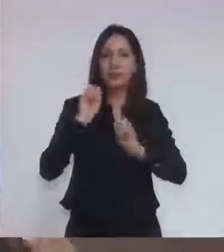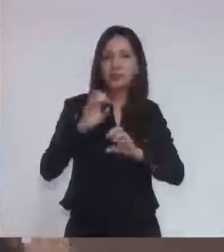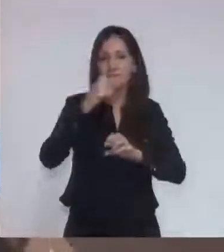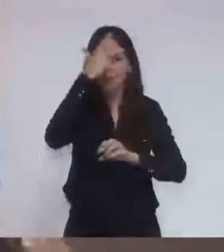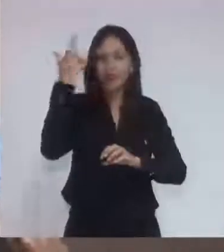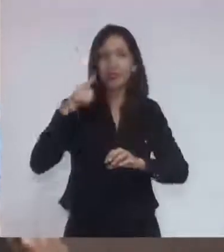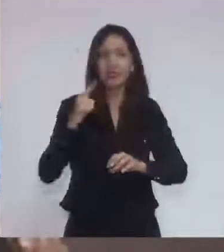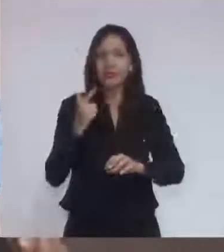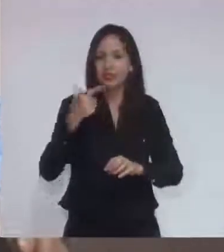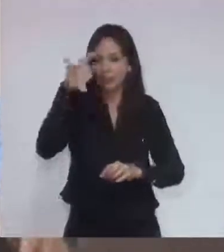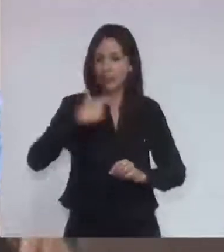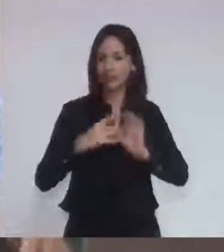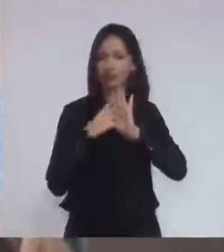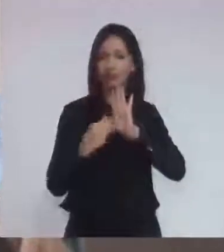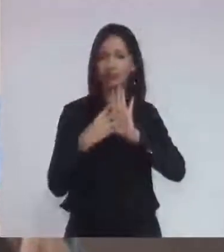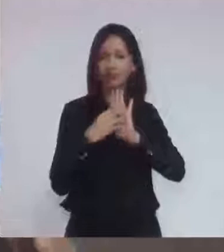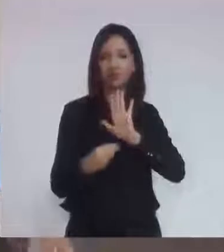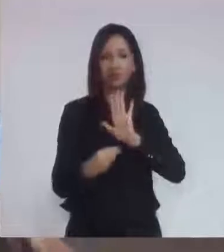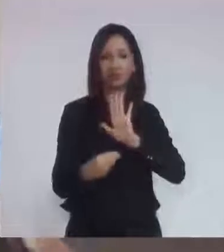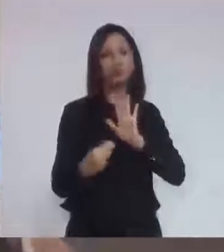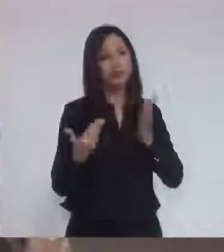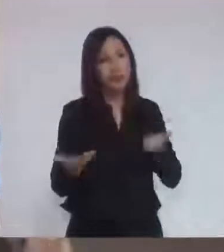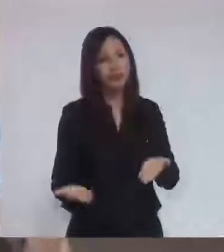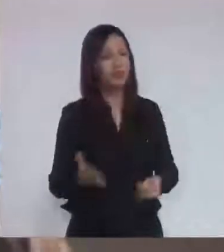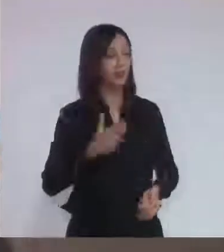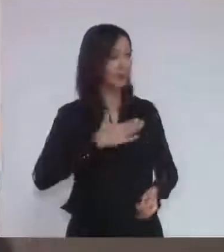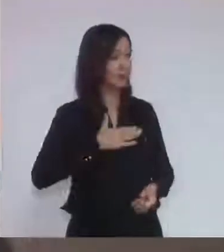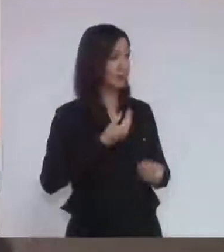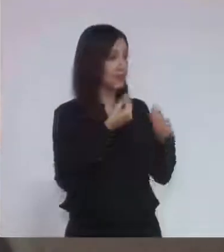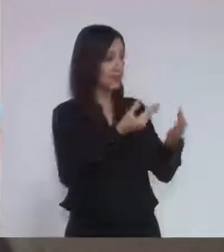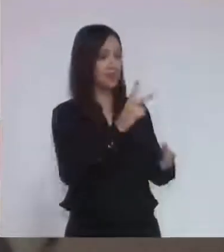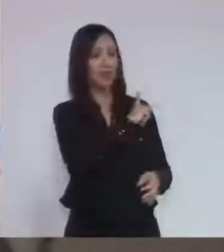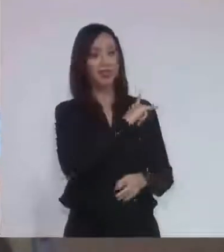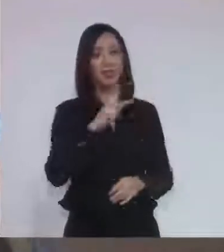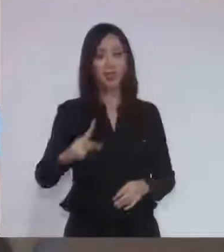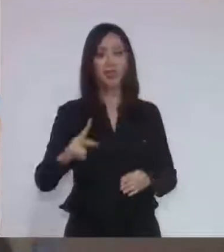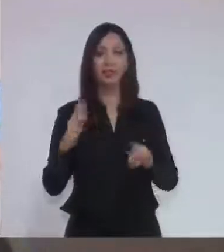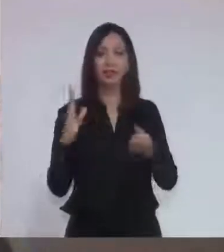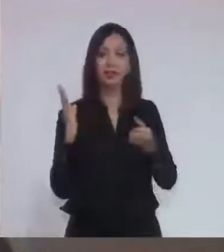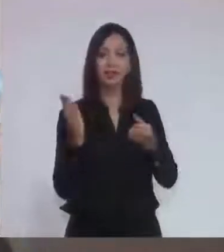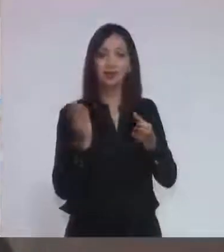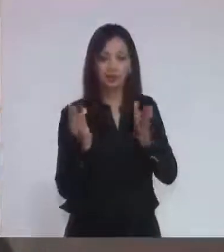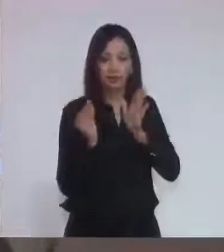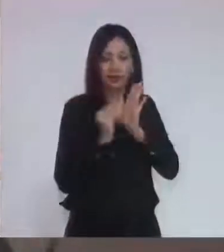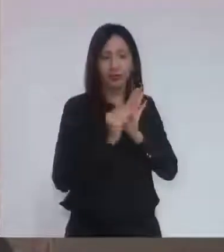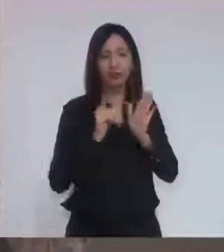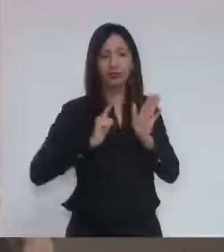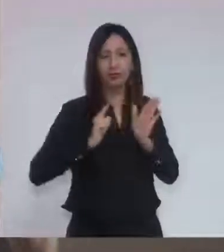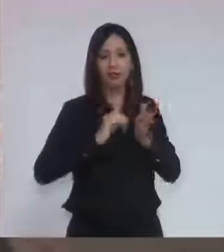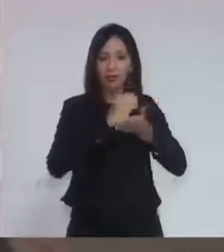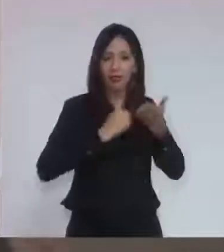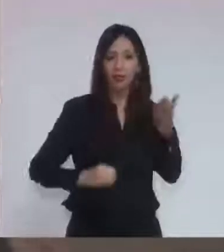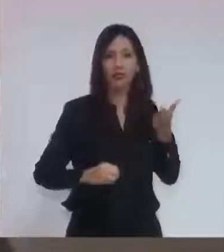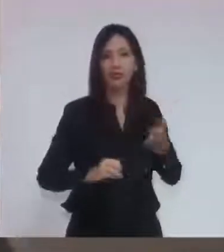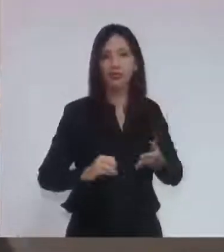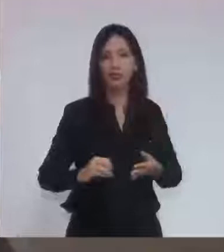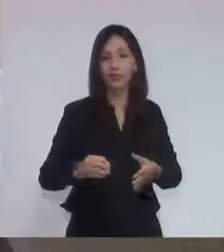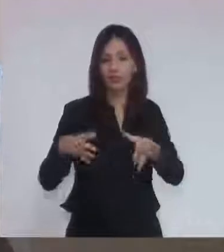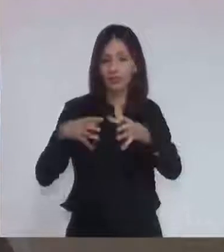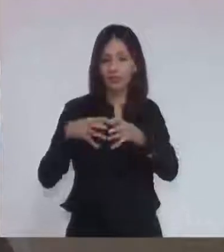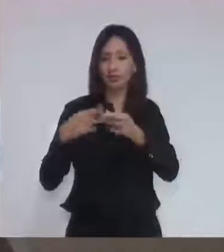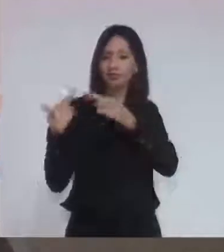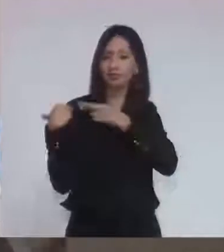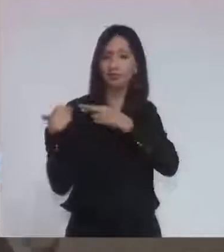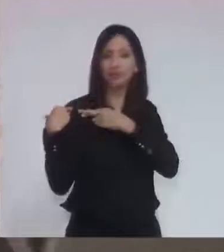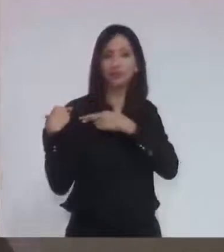vai, através da presidência, né, protocolar um ofício e o setor responsável, que é a Secretaria de Transporte,